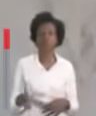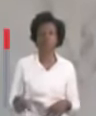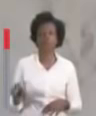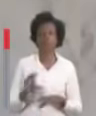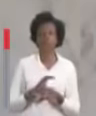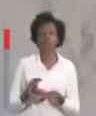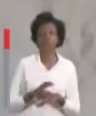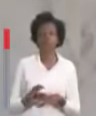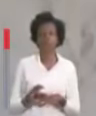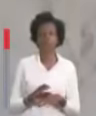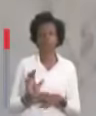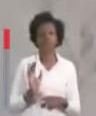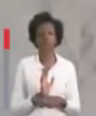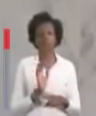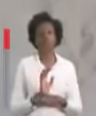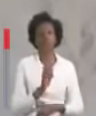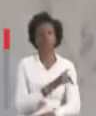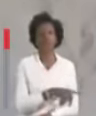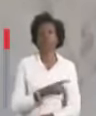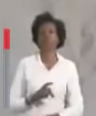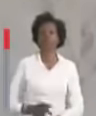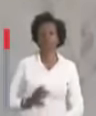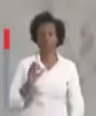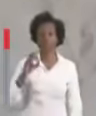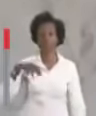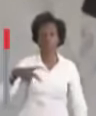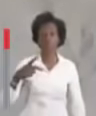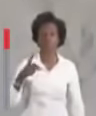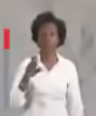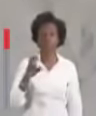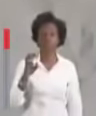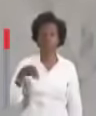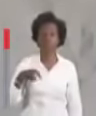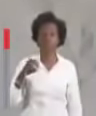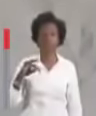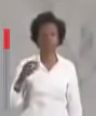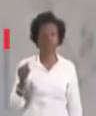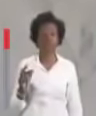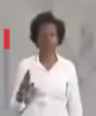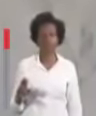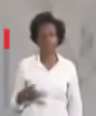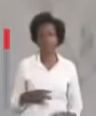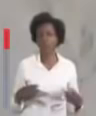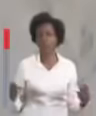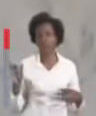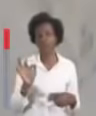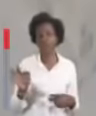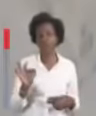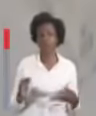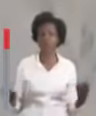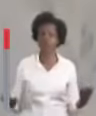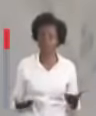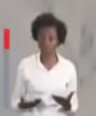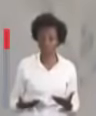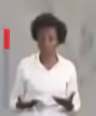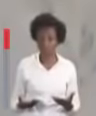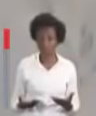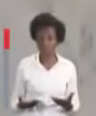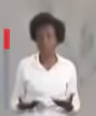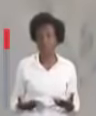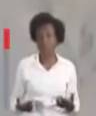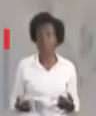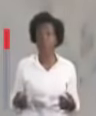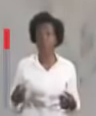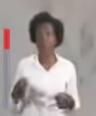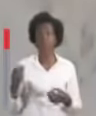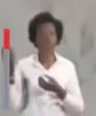e complementação pedagógica em várias faculdades vários polos de várias faculdades e que agora estão tendo né